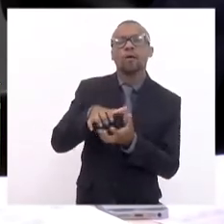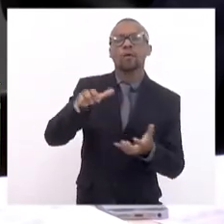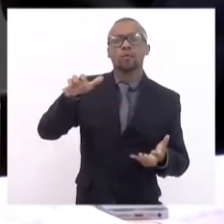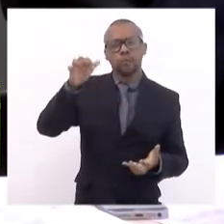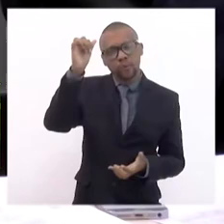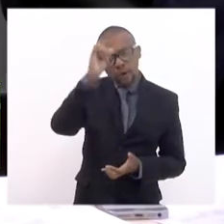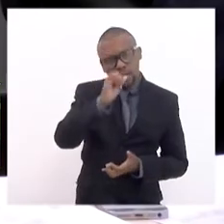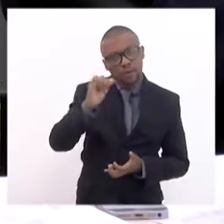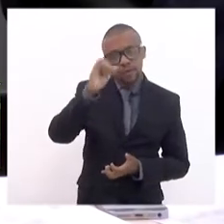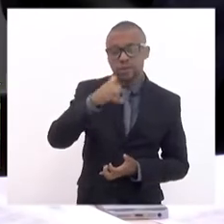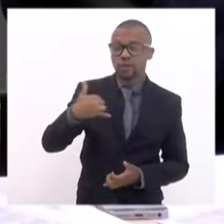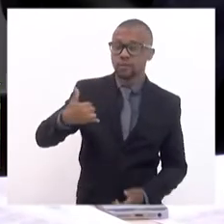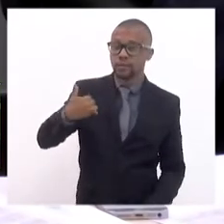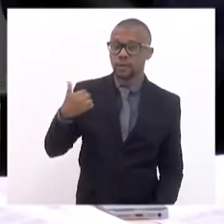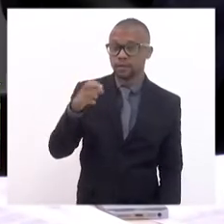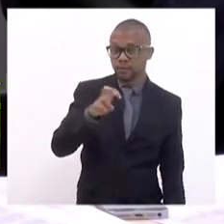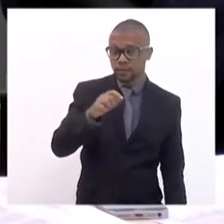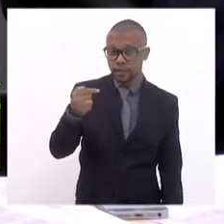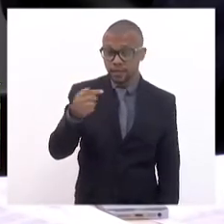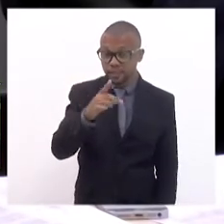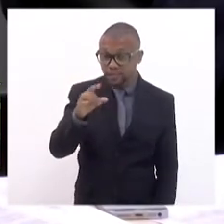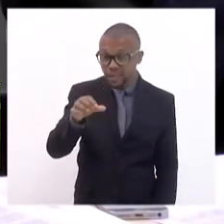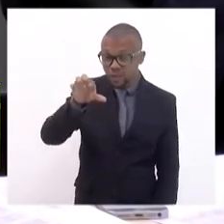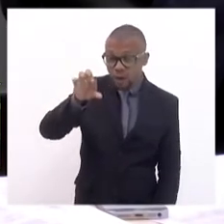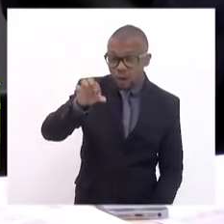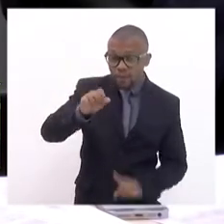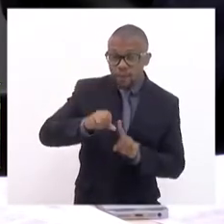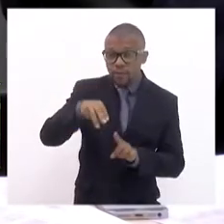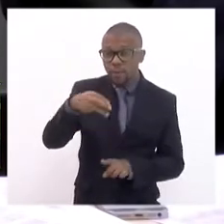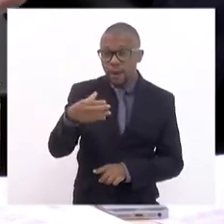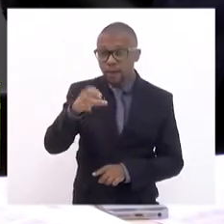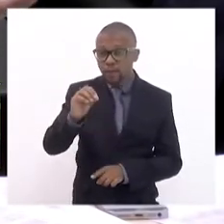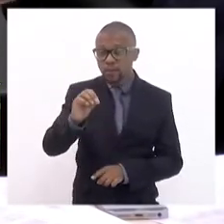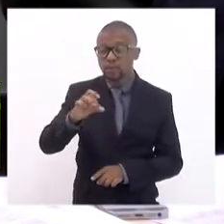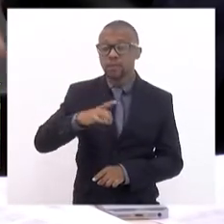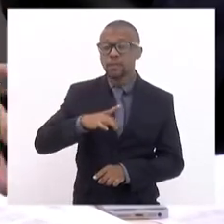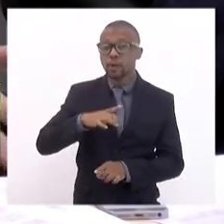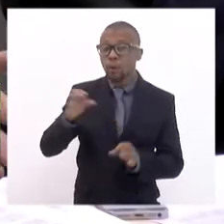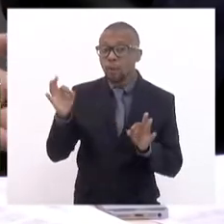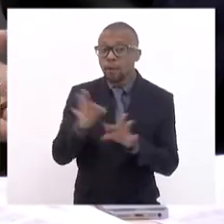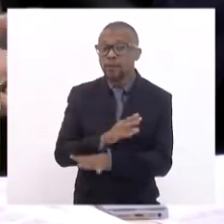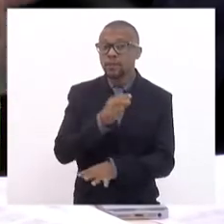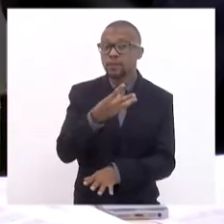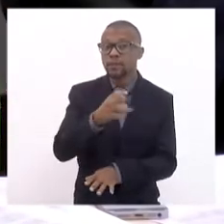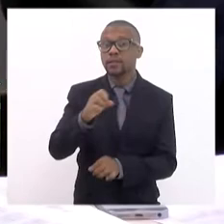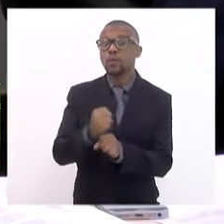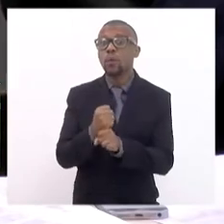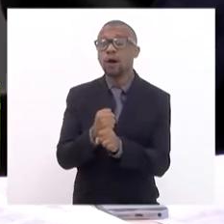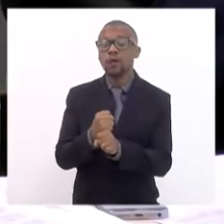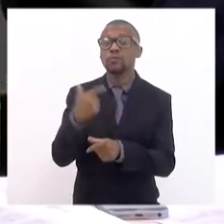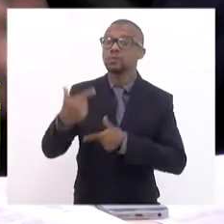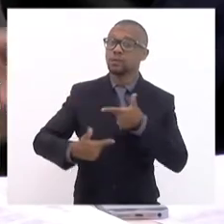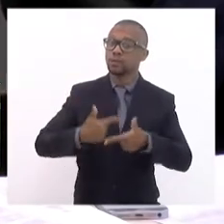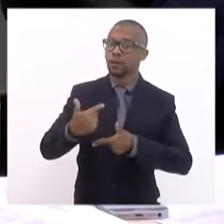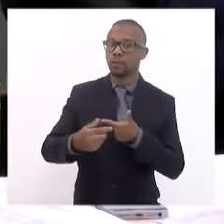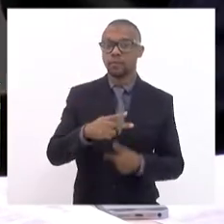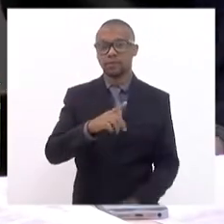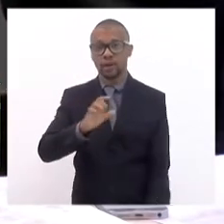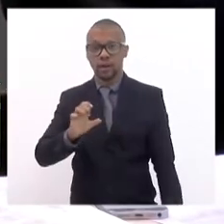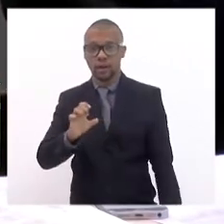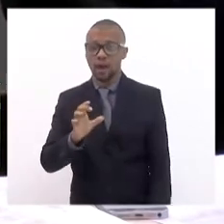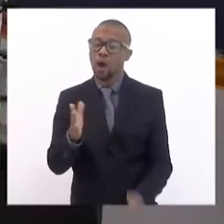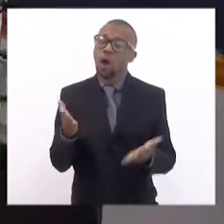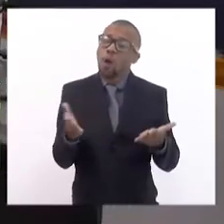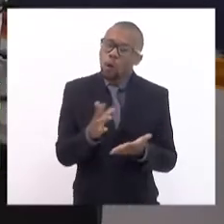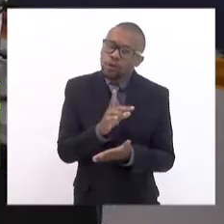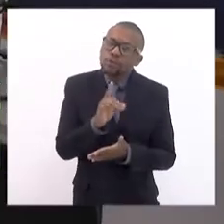já tenho 57 anos e dia 9 vou fazer 35 de procuradoria. Hoje os procuradores são de uma geração mais nova, que